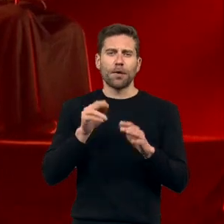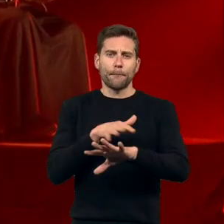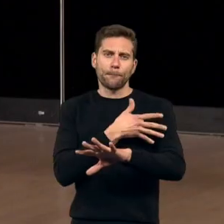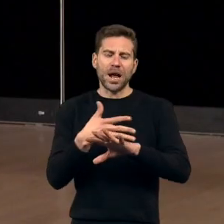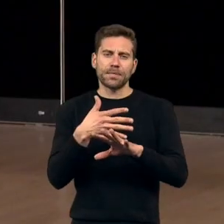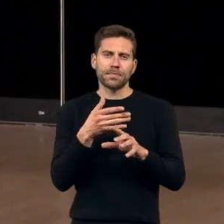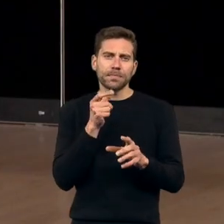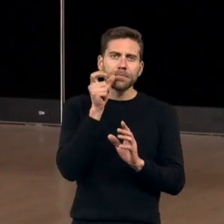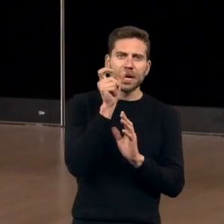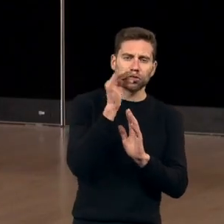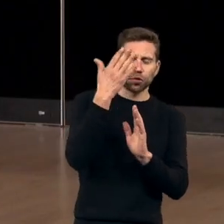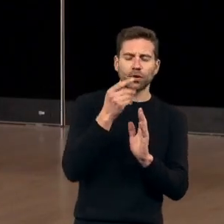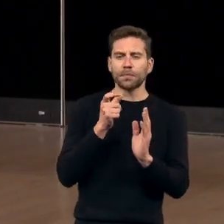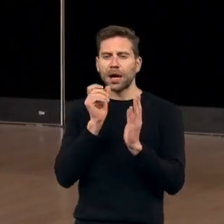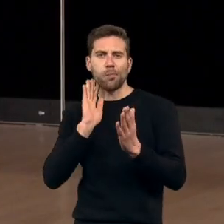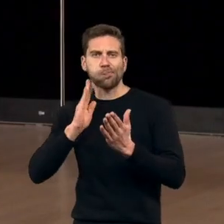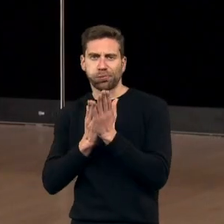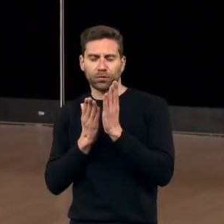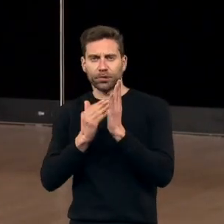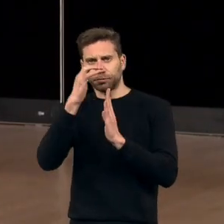poema, a primeira e a última, não é?